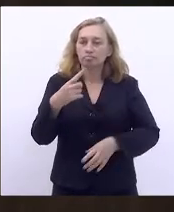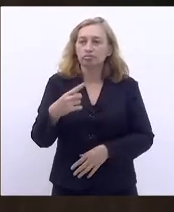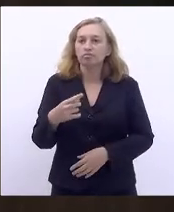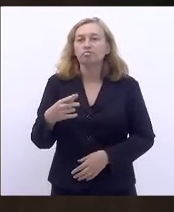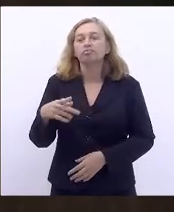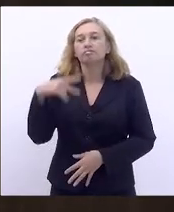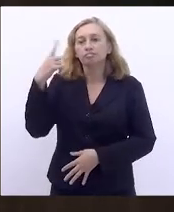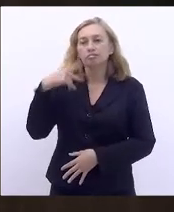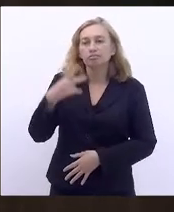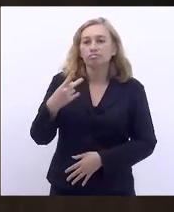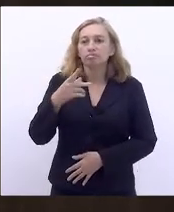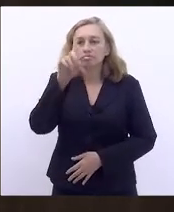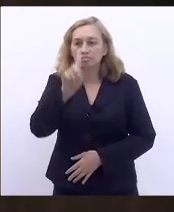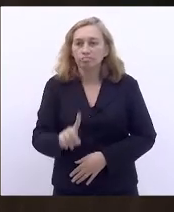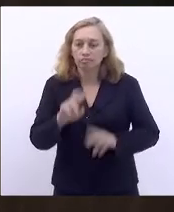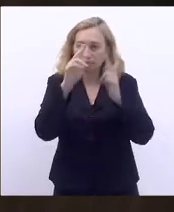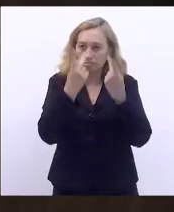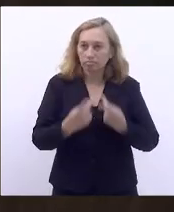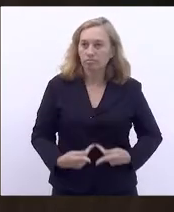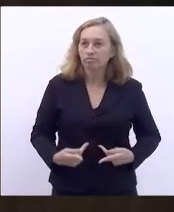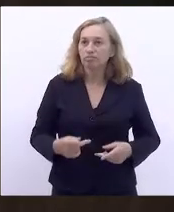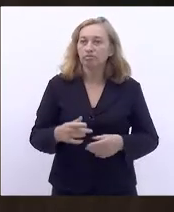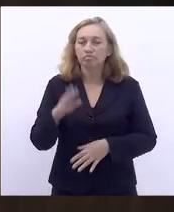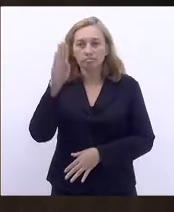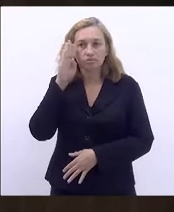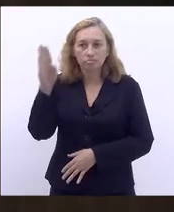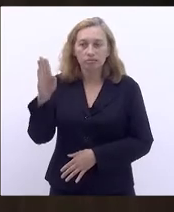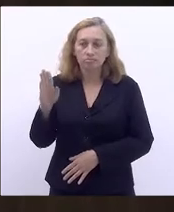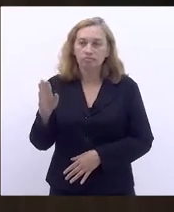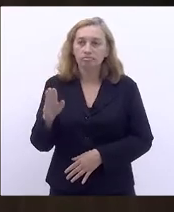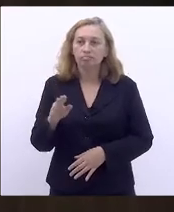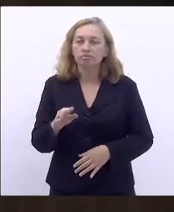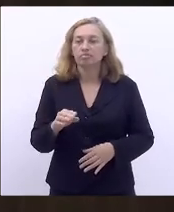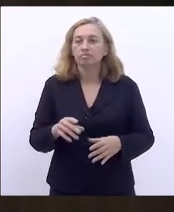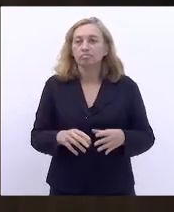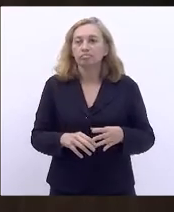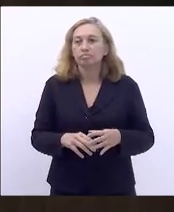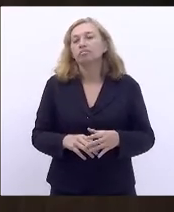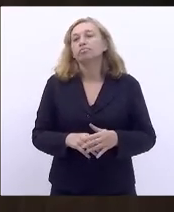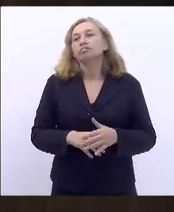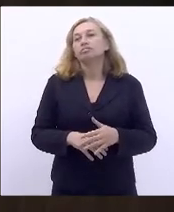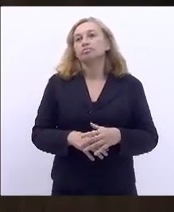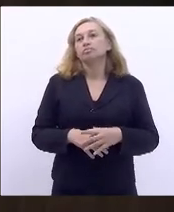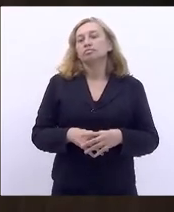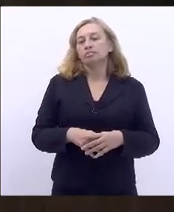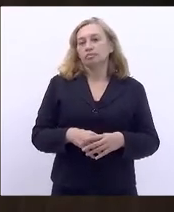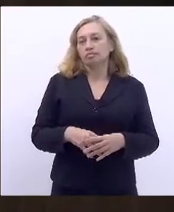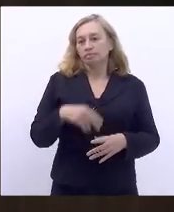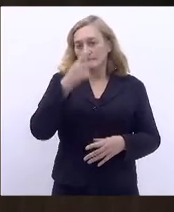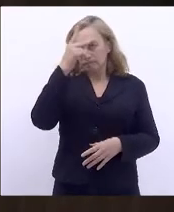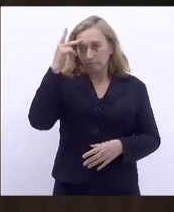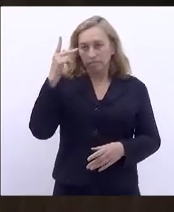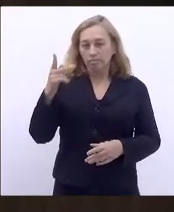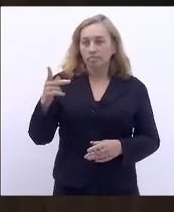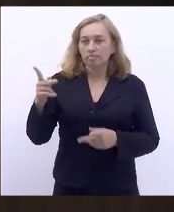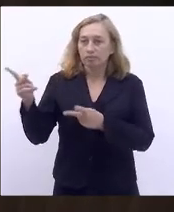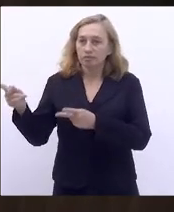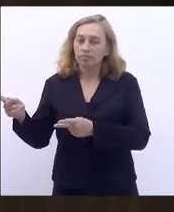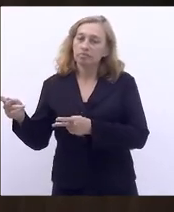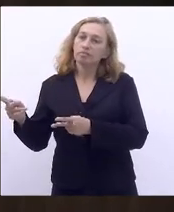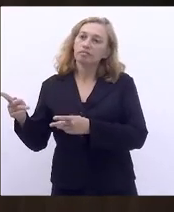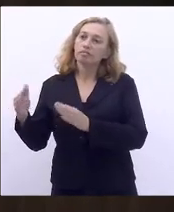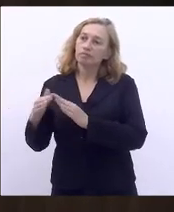humanos, especialmente de imigrantes e refugiados. As políticas no nosso país, que foi colonizado,